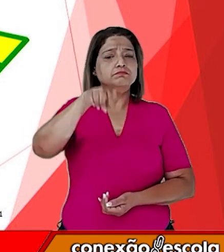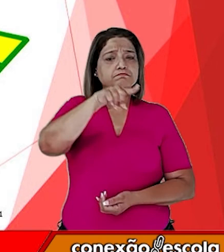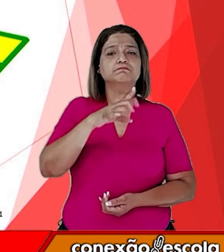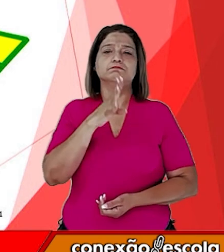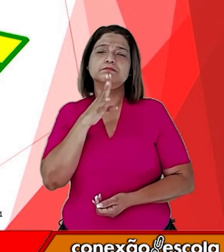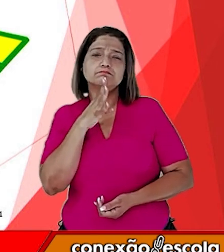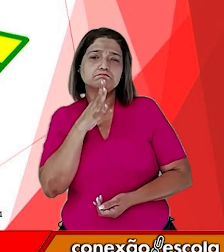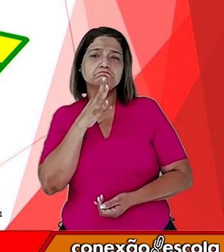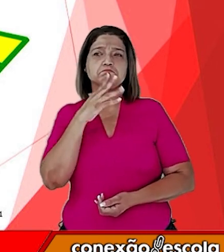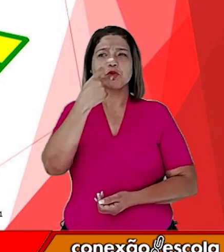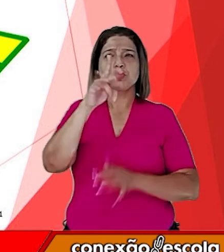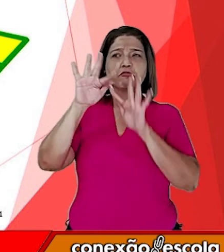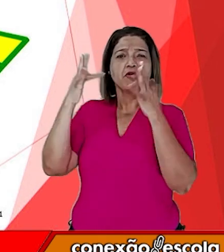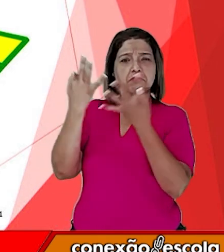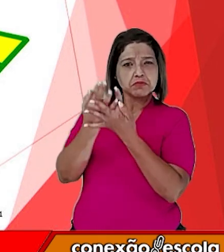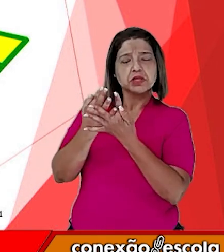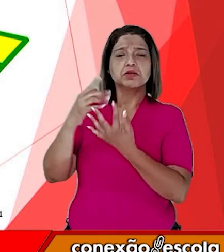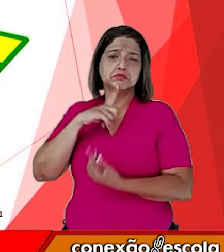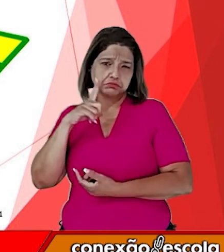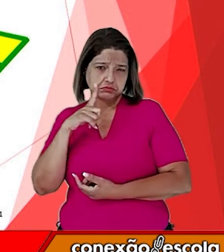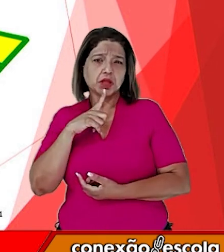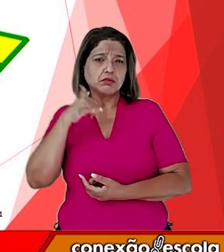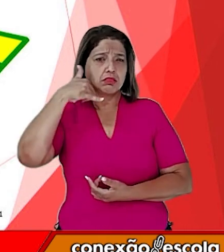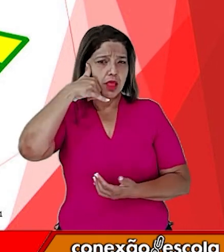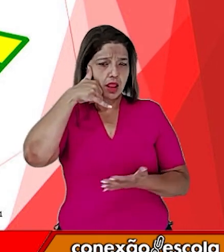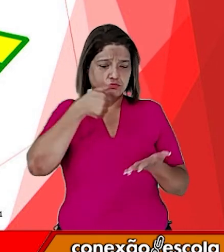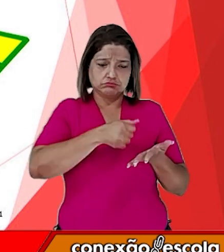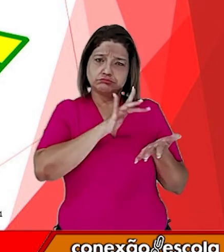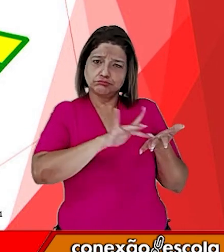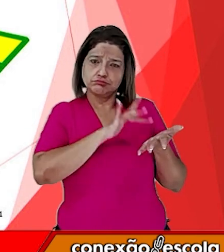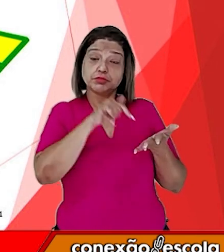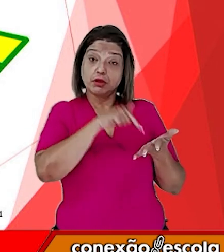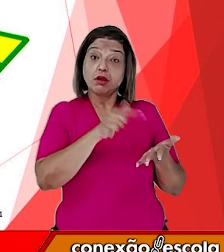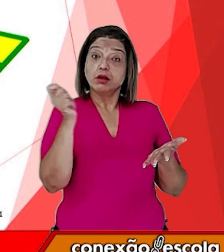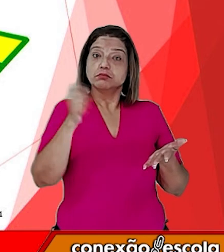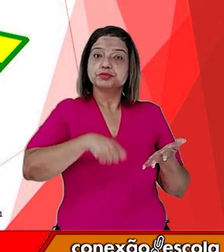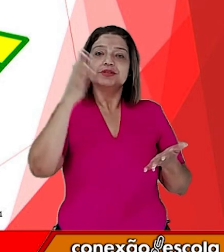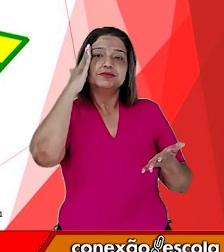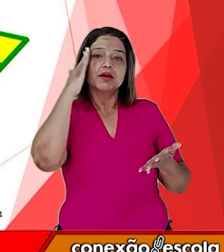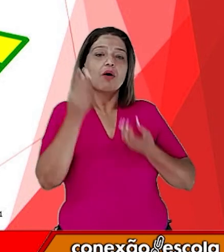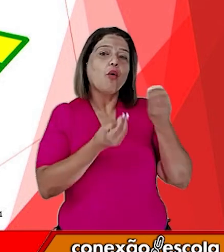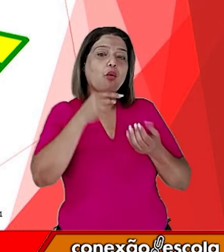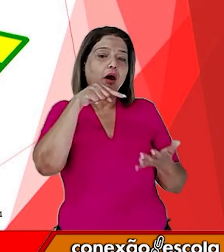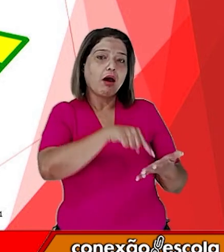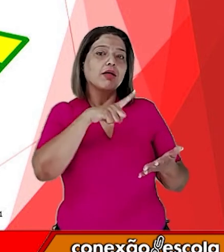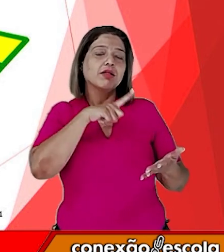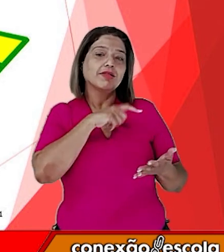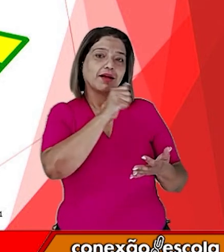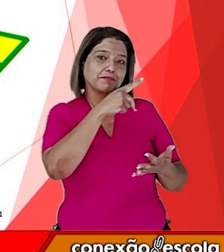ou algum familiar tiver acesso a um celular, vai perfeitamente poder acessar esse